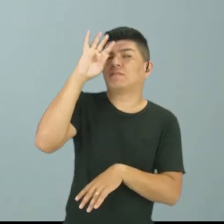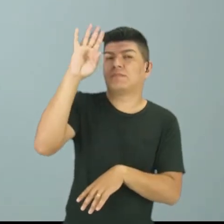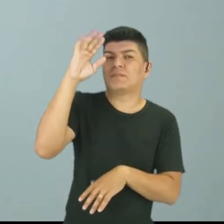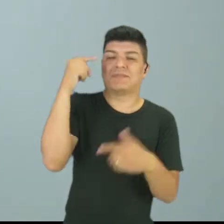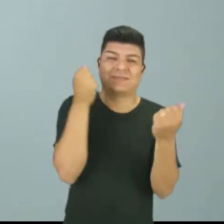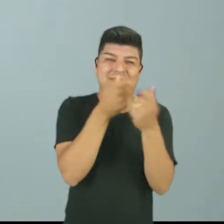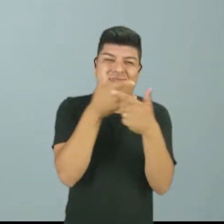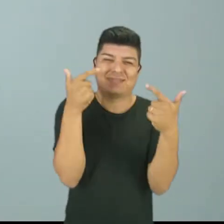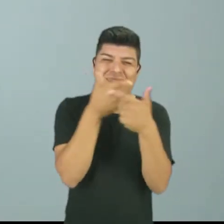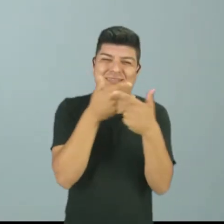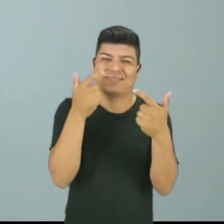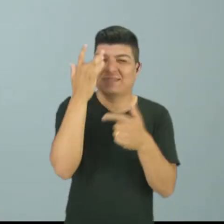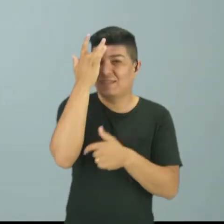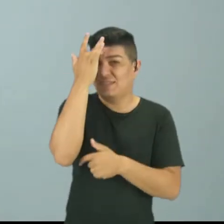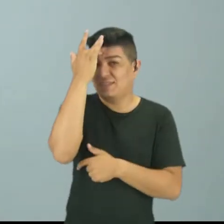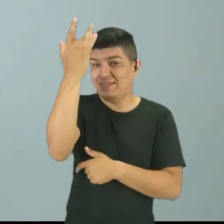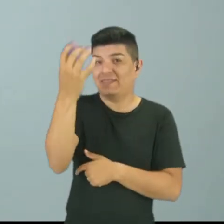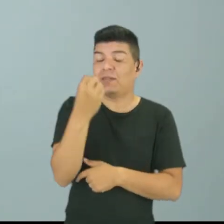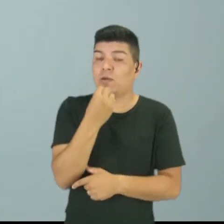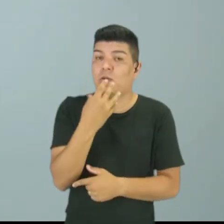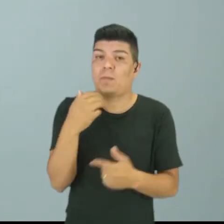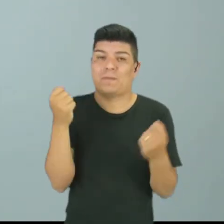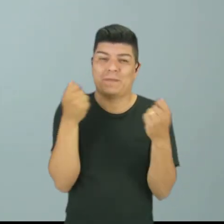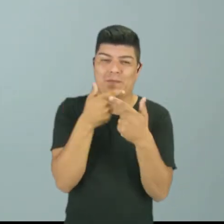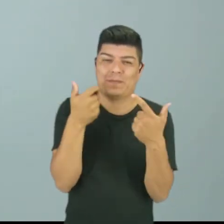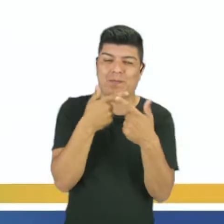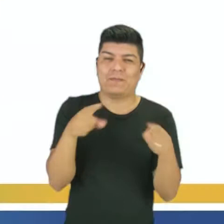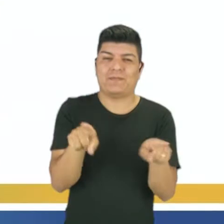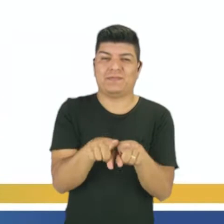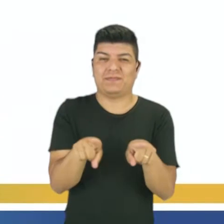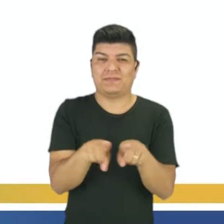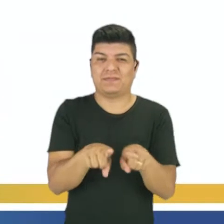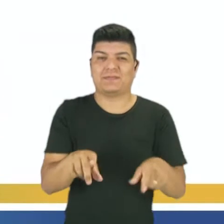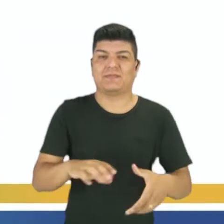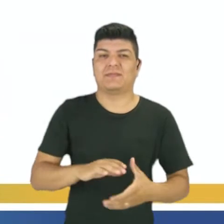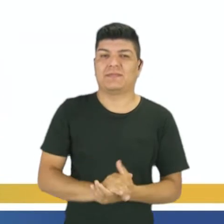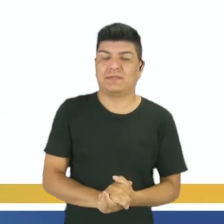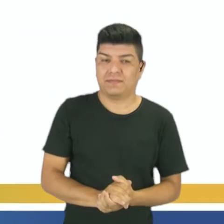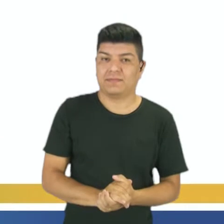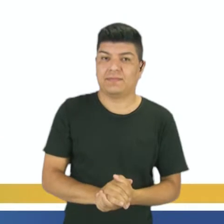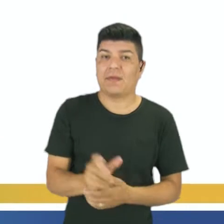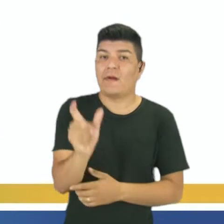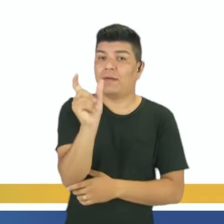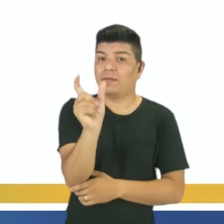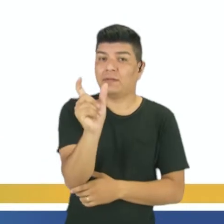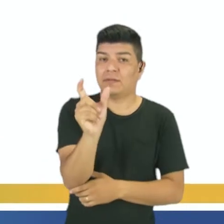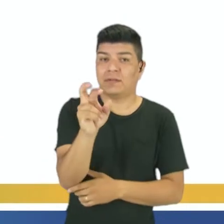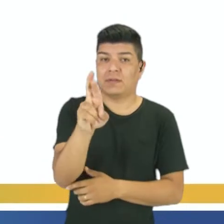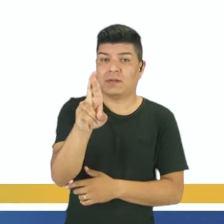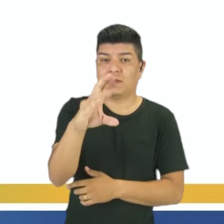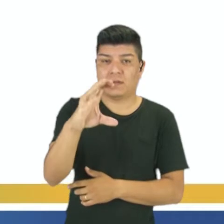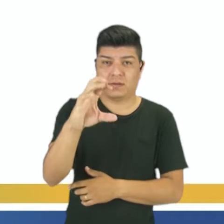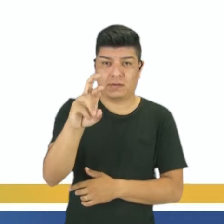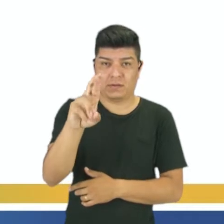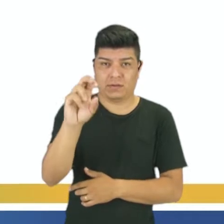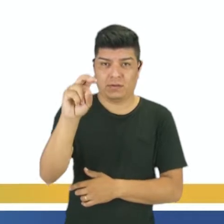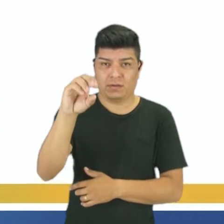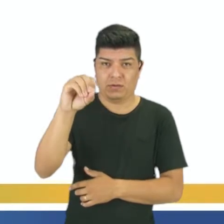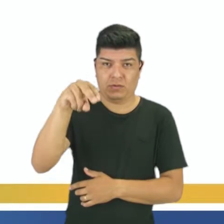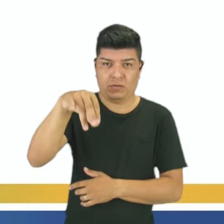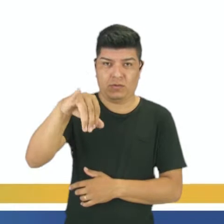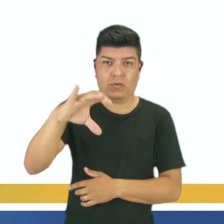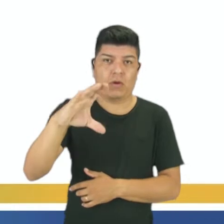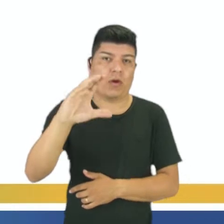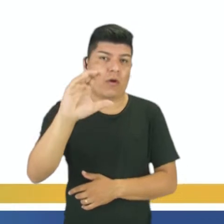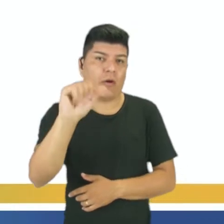riso fácil ou um bom entretenimento, tá? Essa palavra, crônica, ela vem